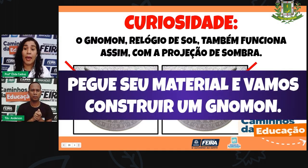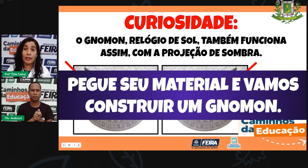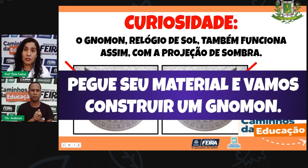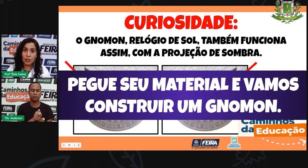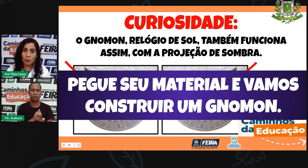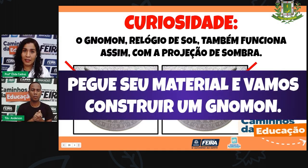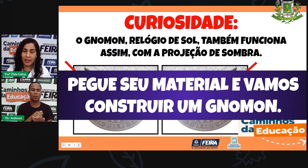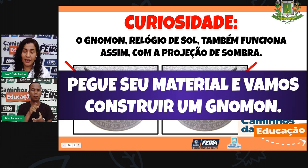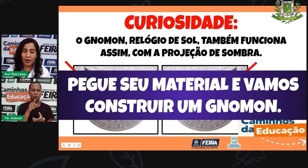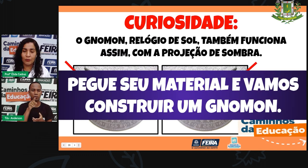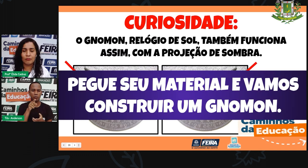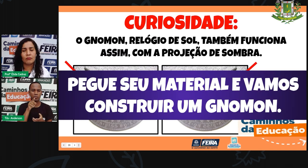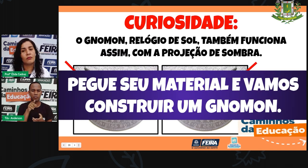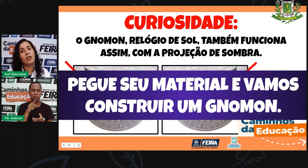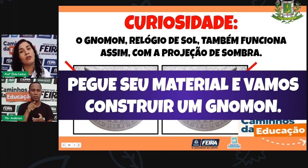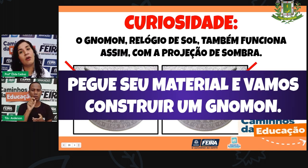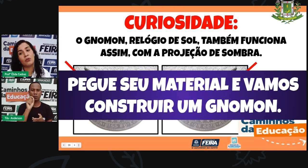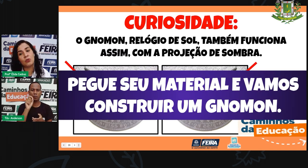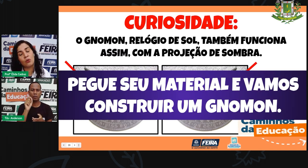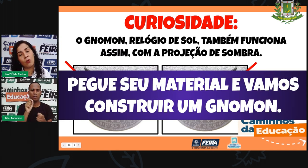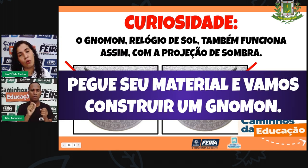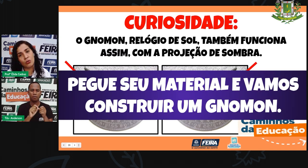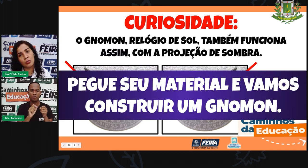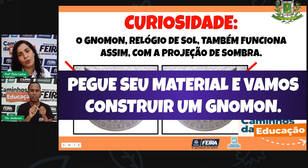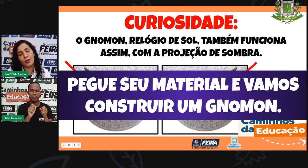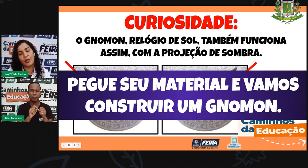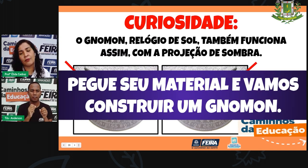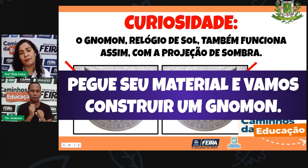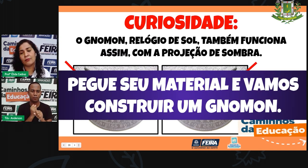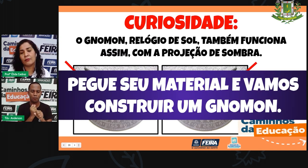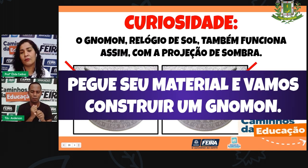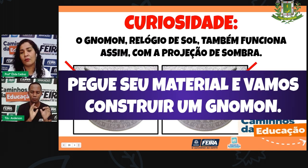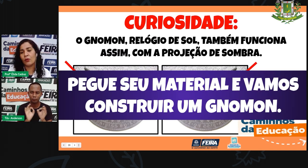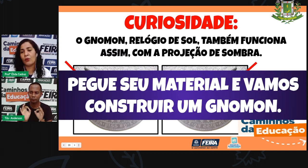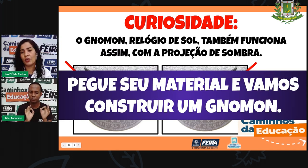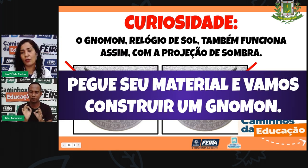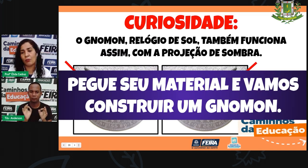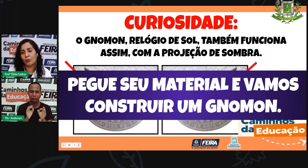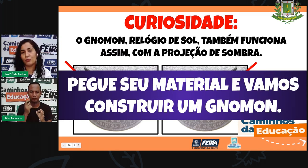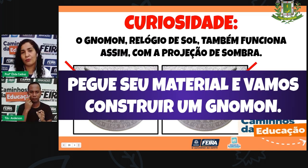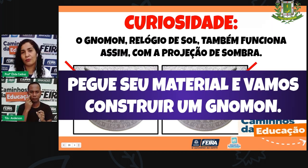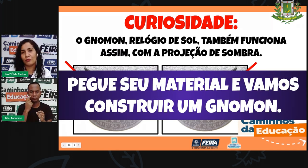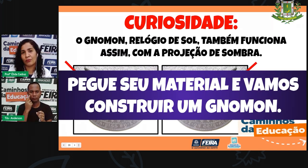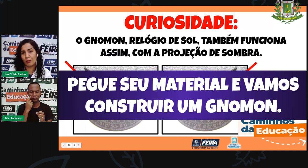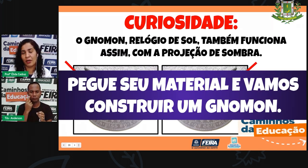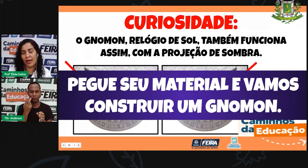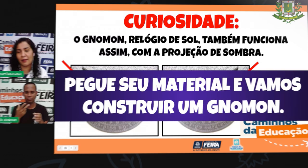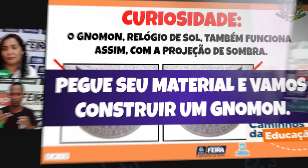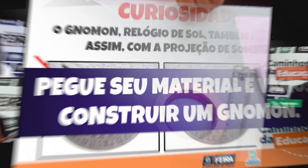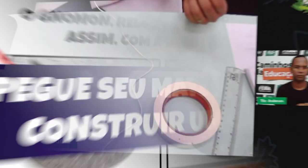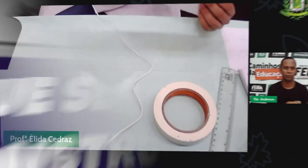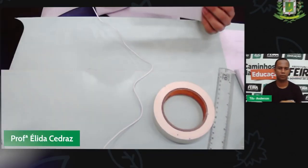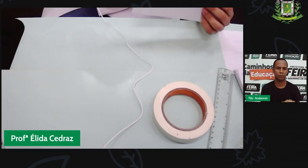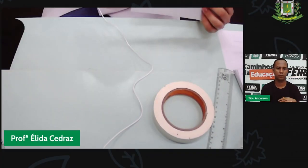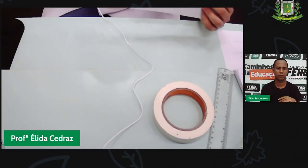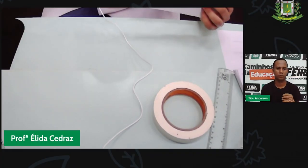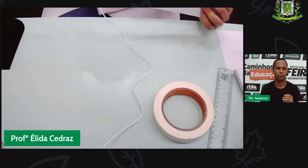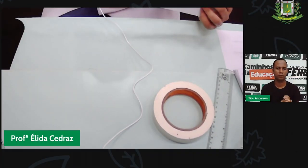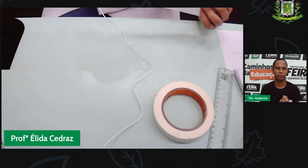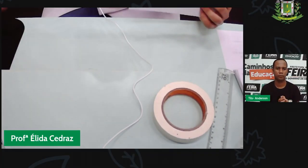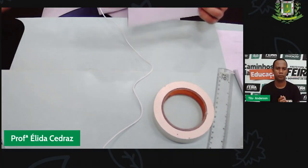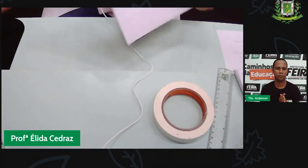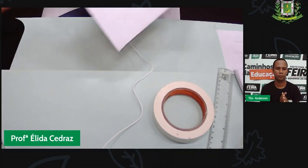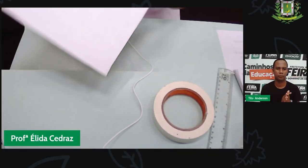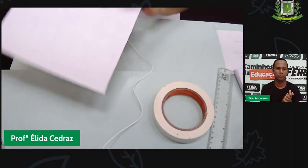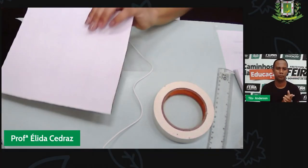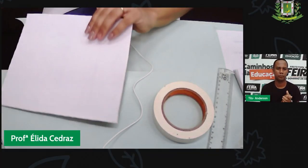Pegue o seu material e vamos construir um dinomão. Vamos lá? Com os